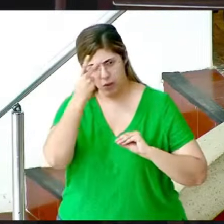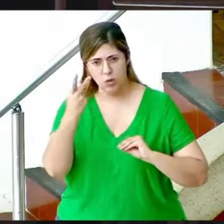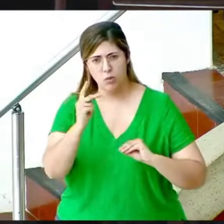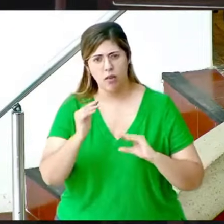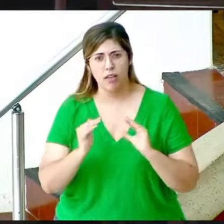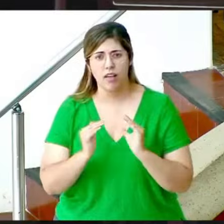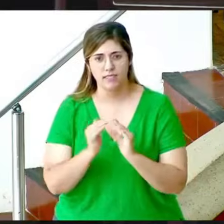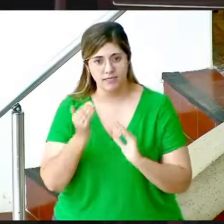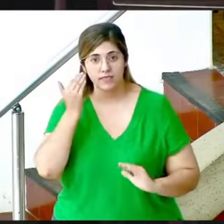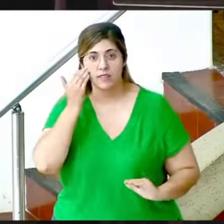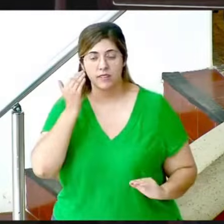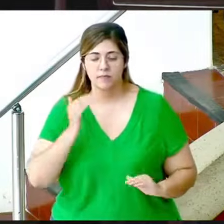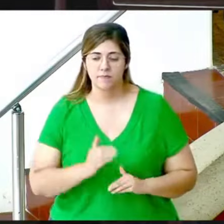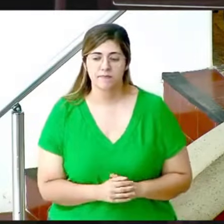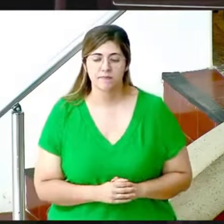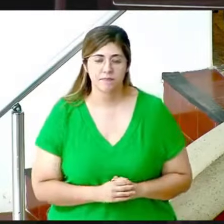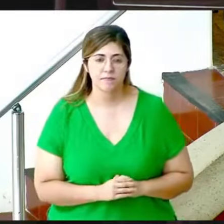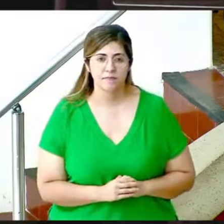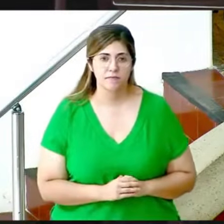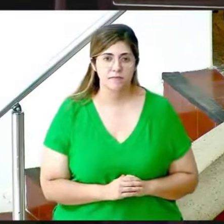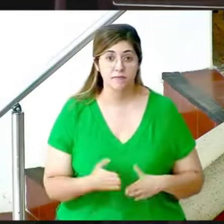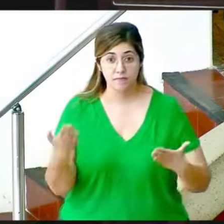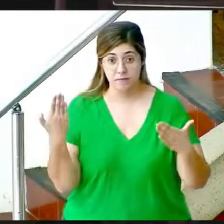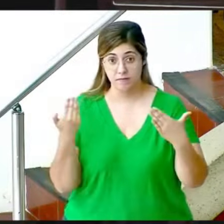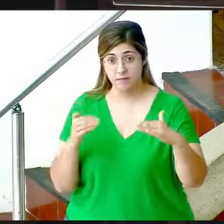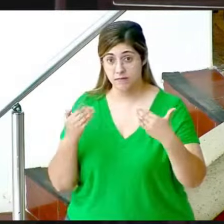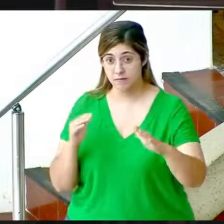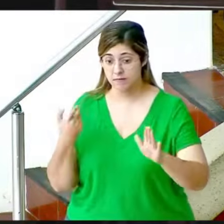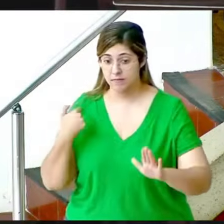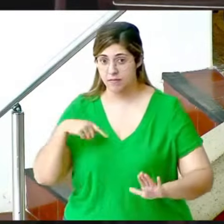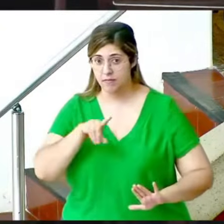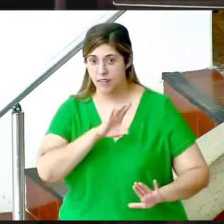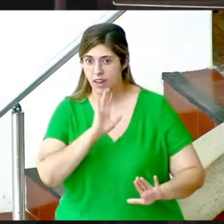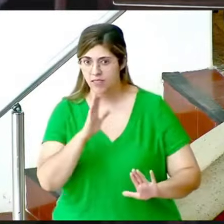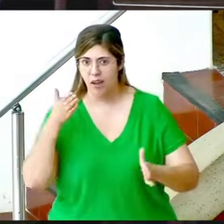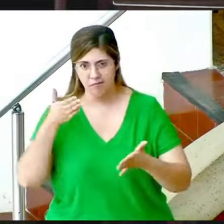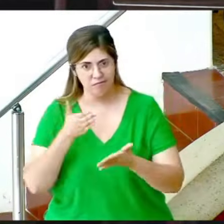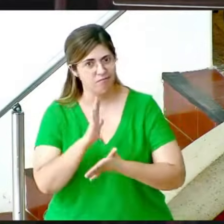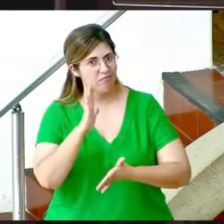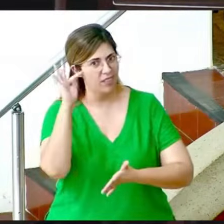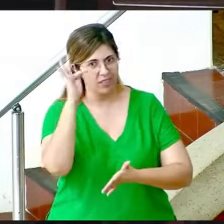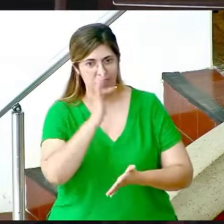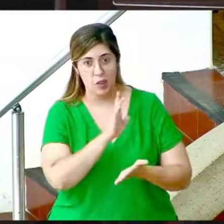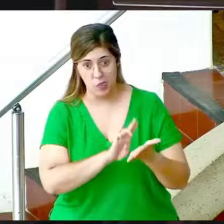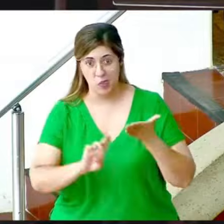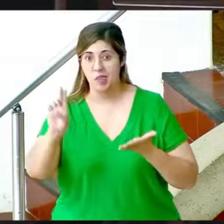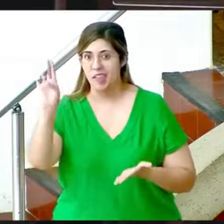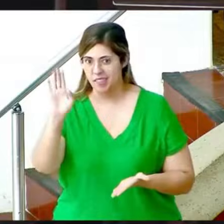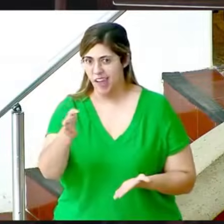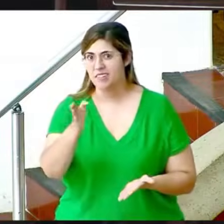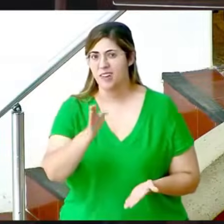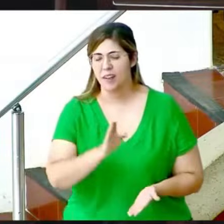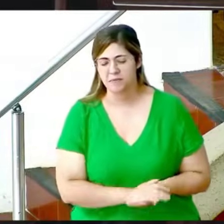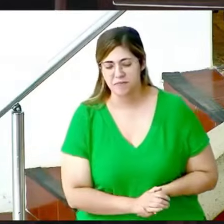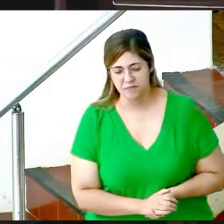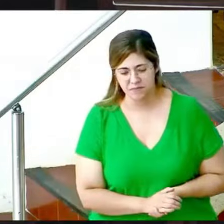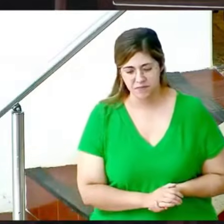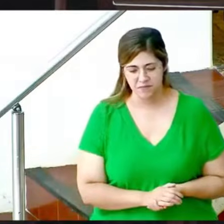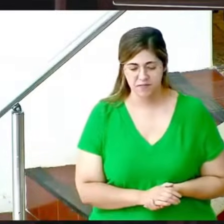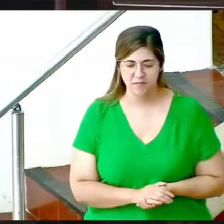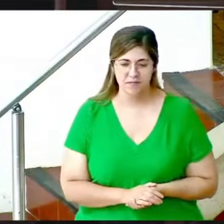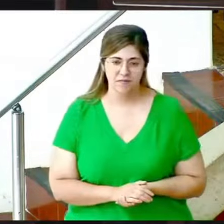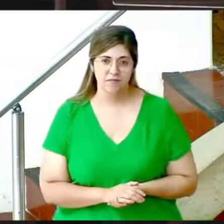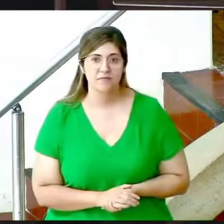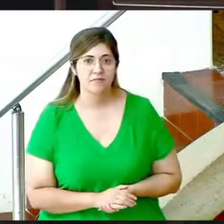Teste inicial para todos nós, como se estivéssemos lá no vestibular. Graças a Deus já passamos, os mais idosos aqui como eu já passaram dessas coisas,